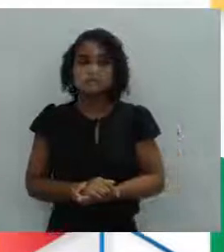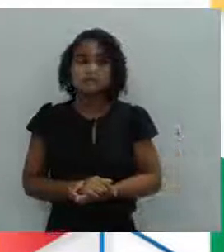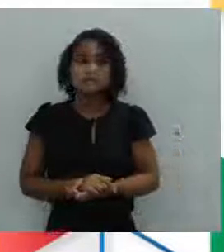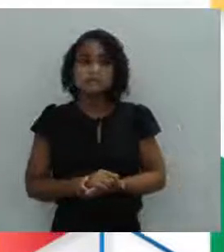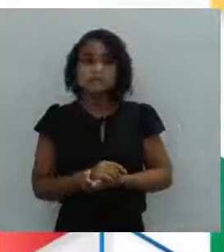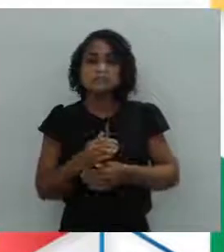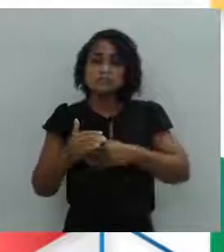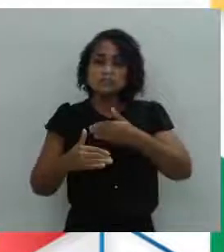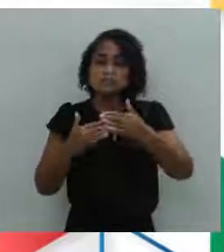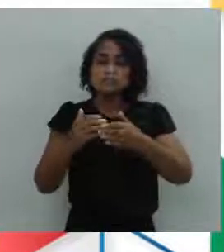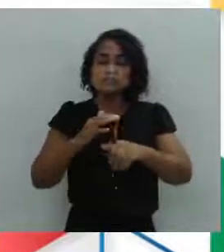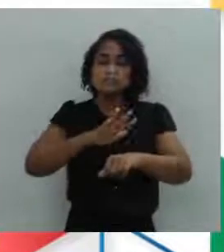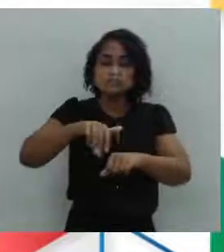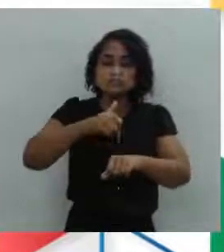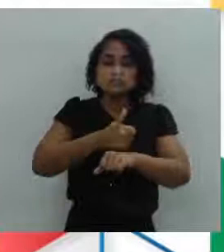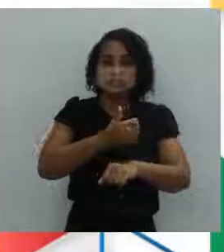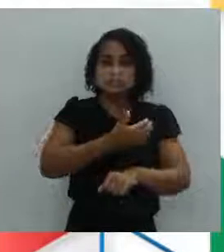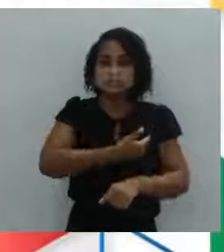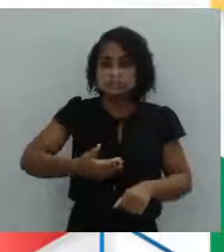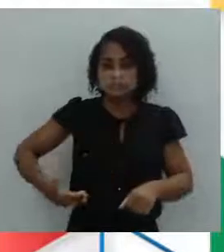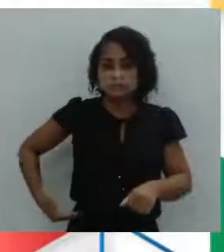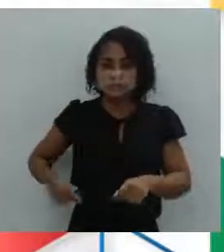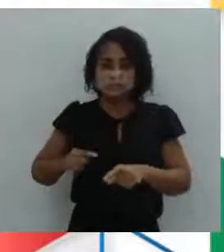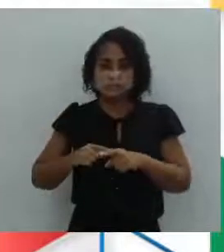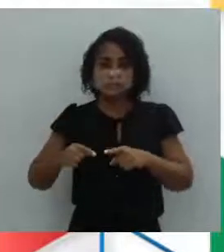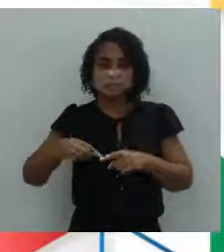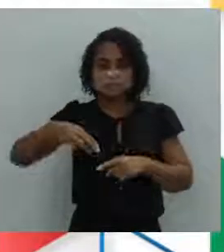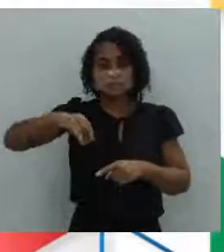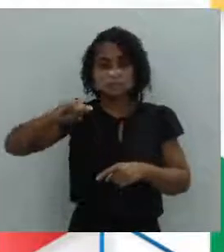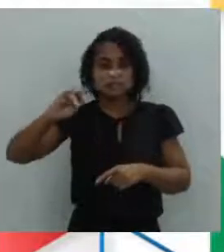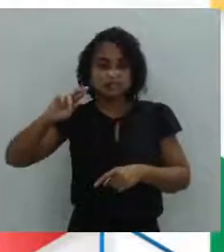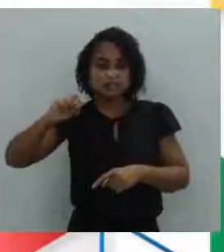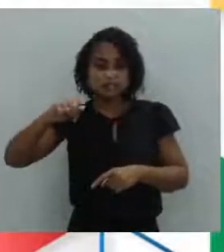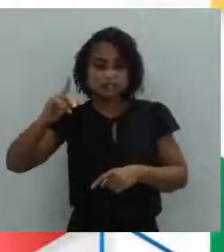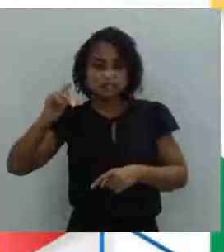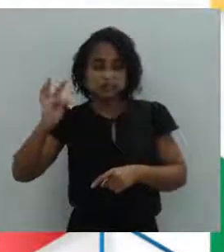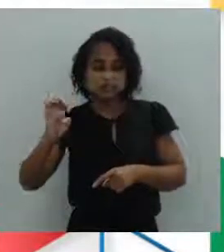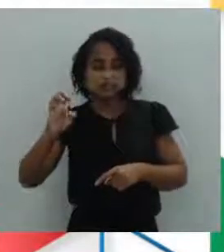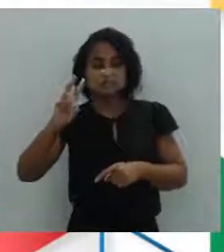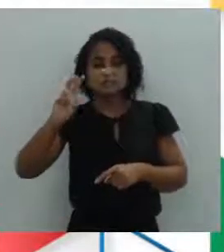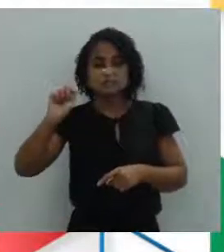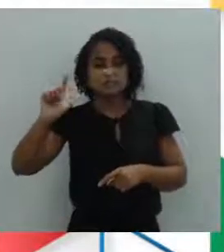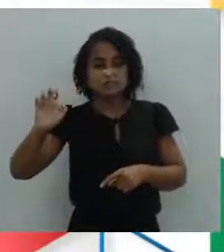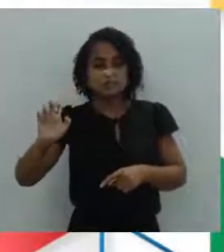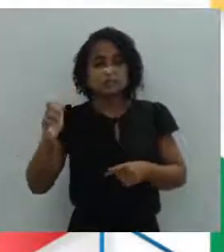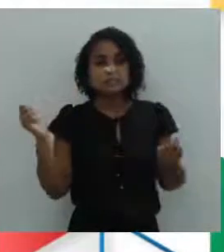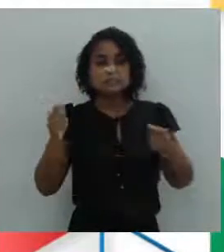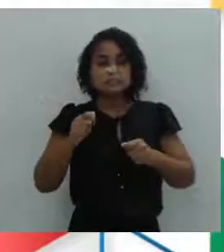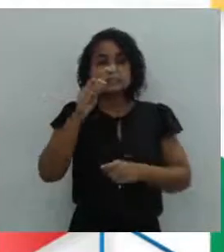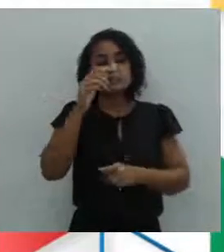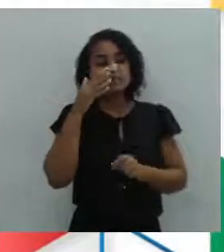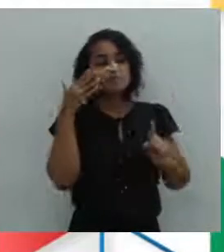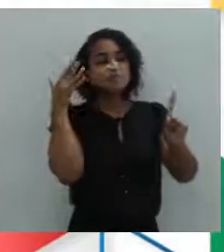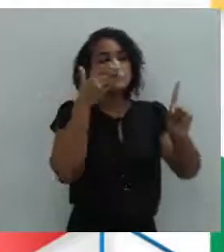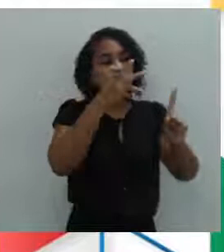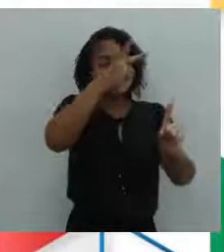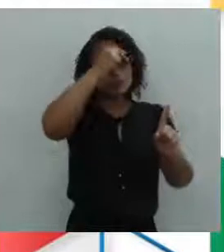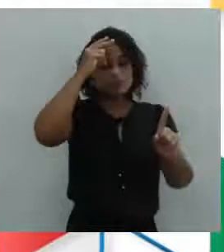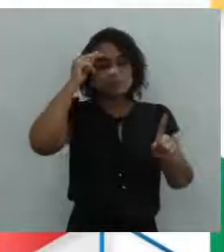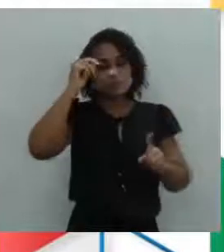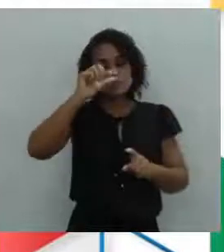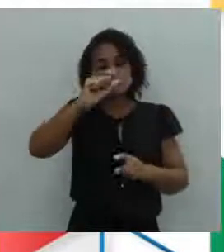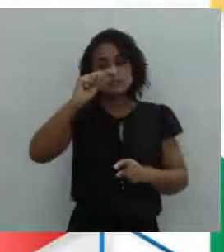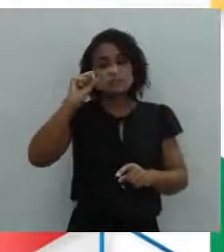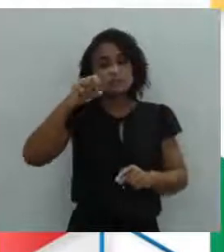Abaixo-assinado para a construção de praça pública no bairro Mirante do Vale, para o excelentíssimo senhor prefeito Samuca